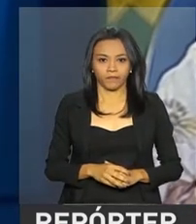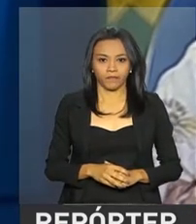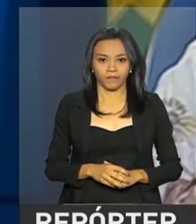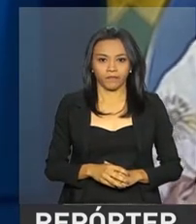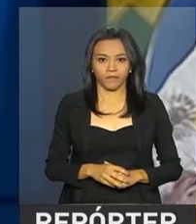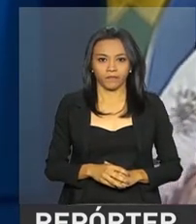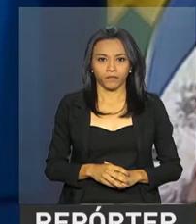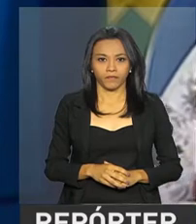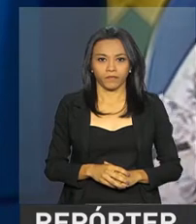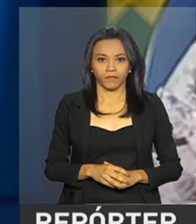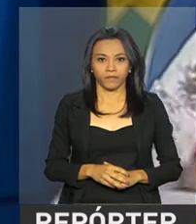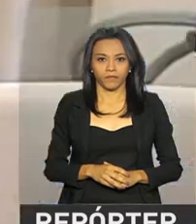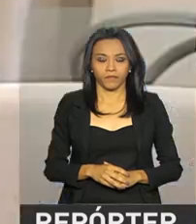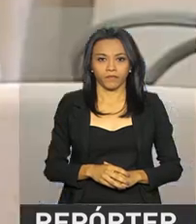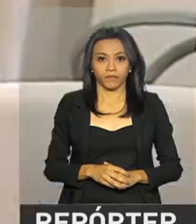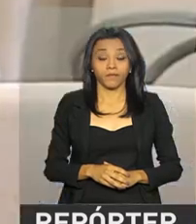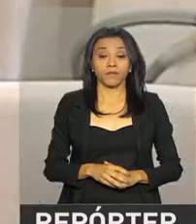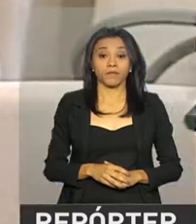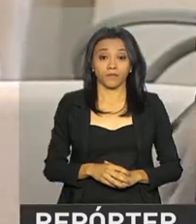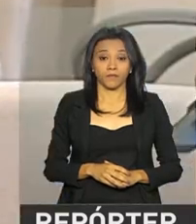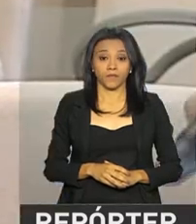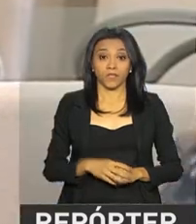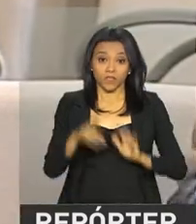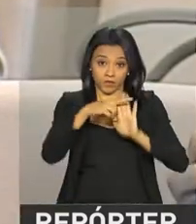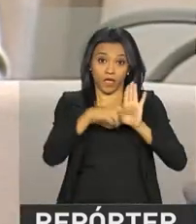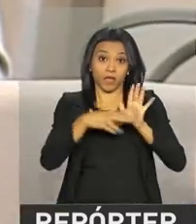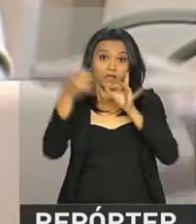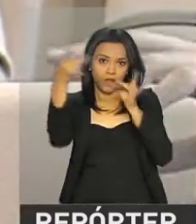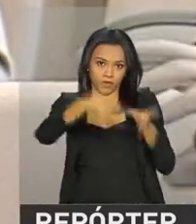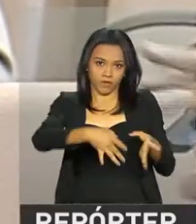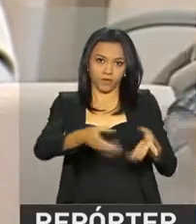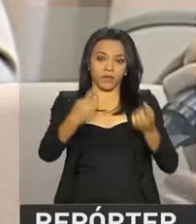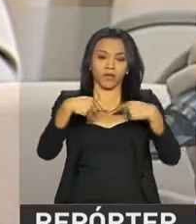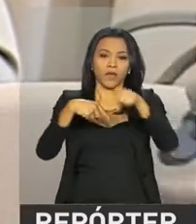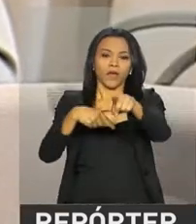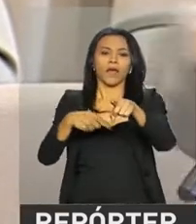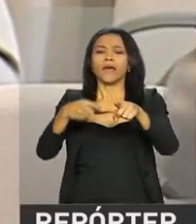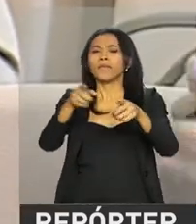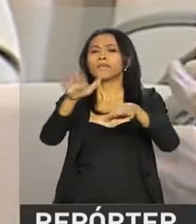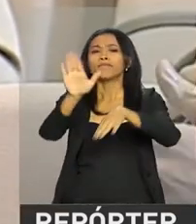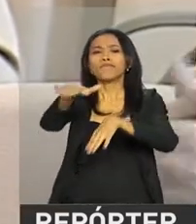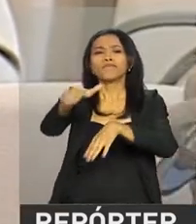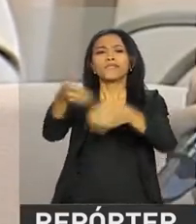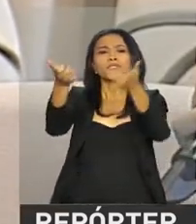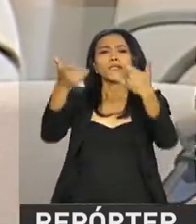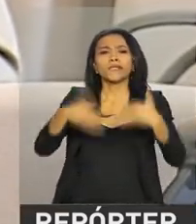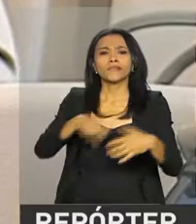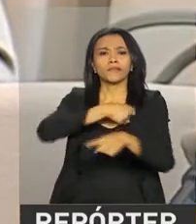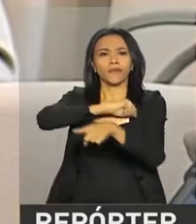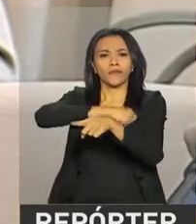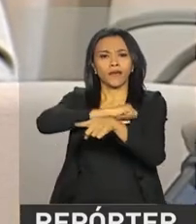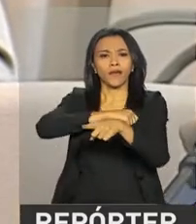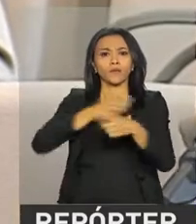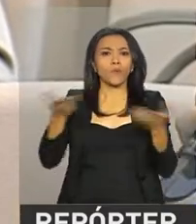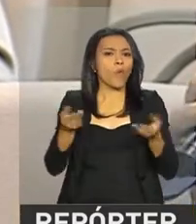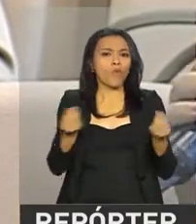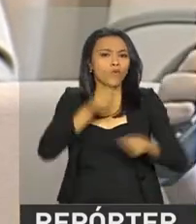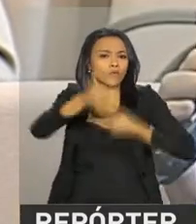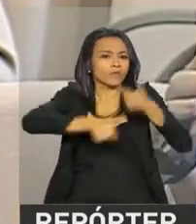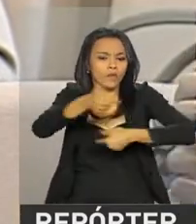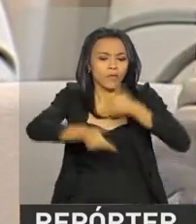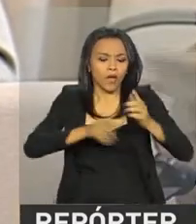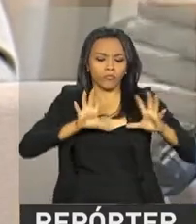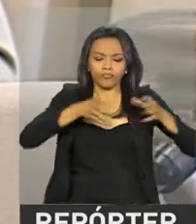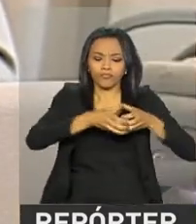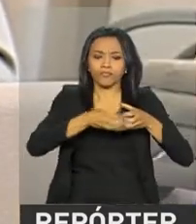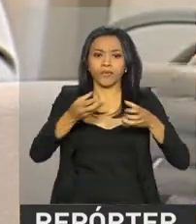Oi, boa noite. Vamos lá. Eu queria que o delegado, por favor, esclarecesse um pouco melhor sobre essa operação de hoje e do dia 8.